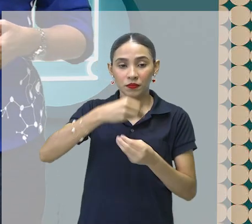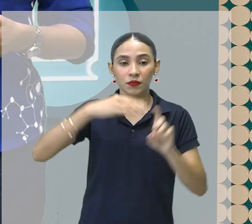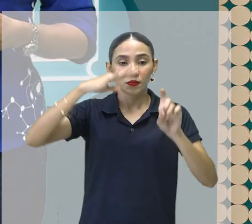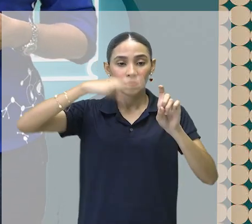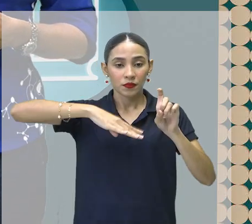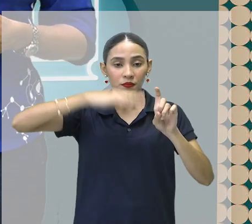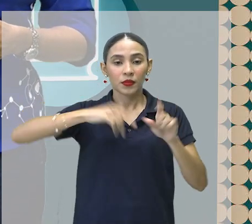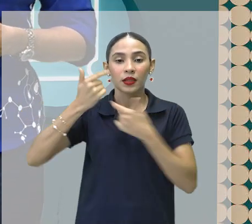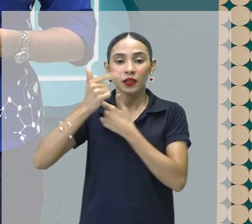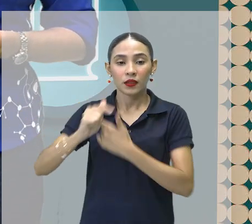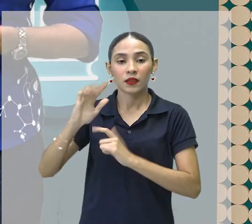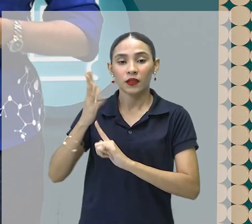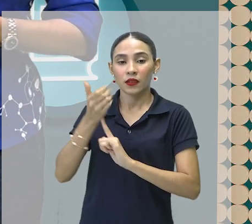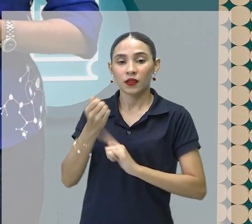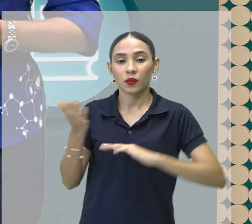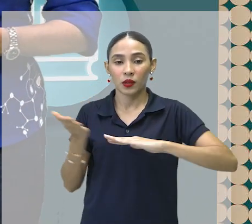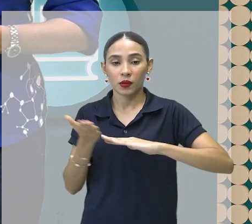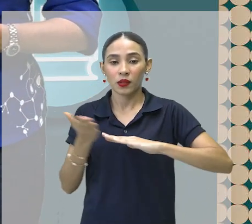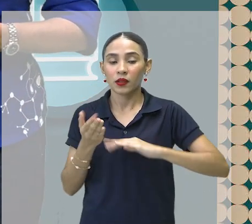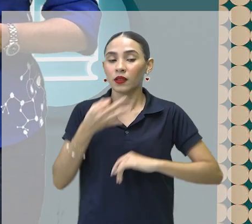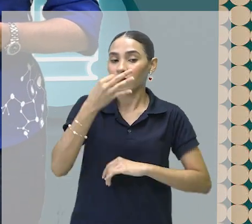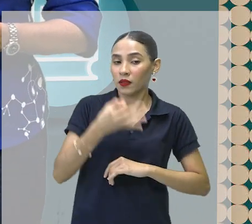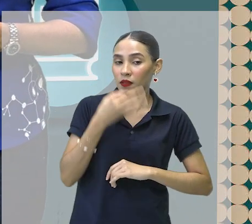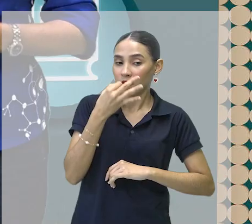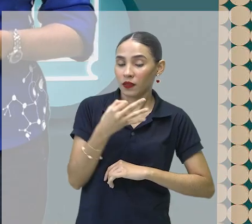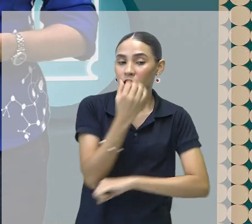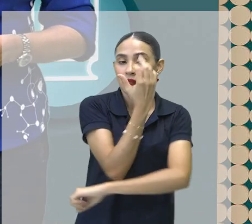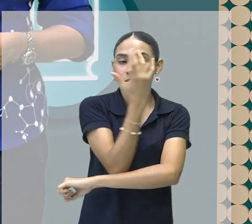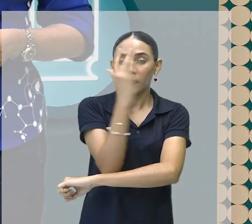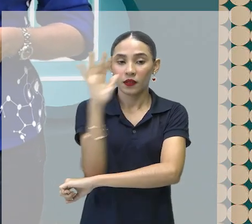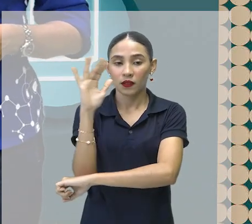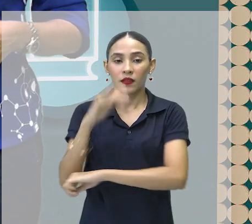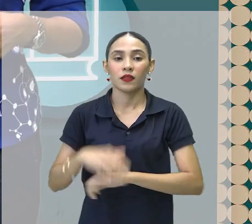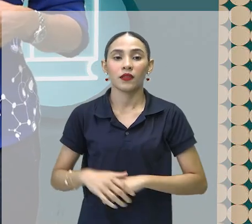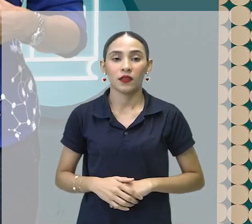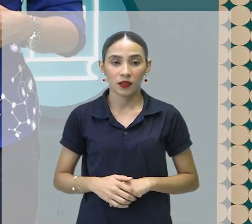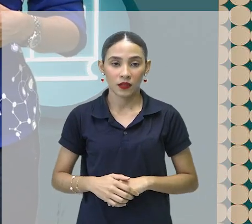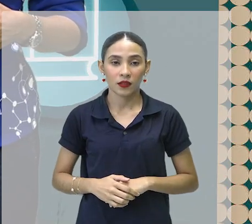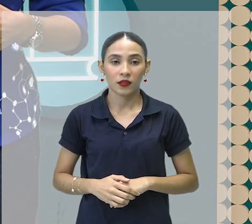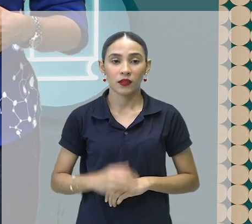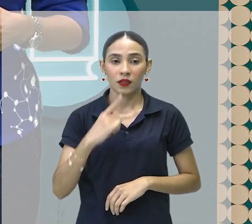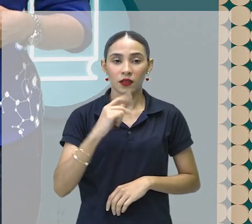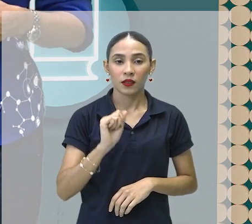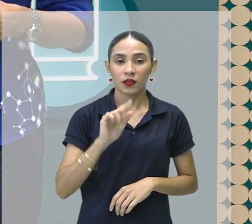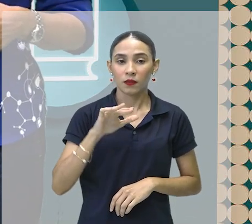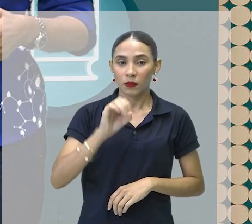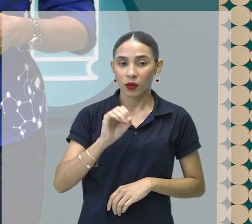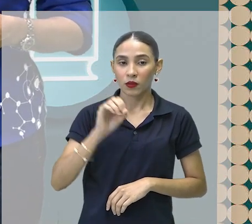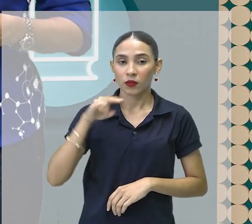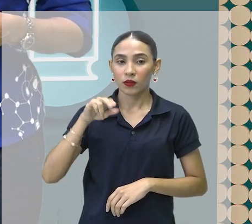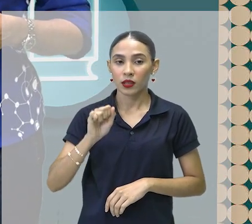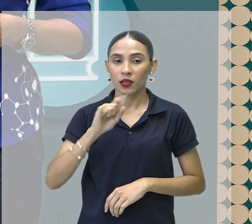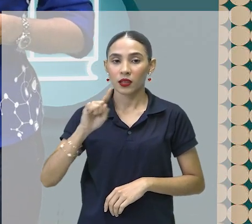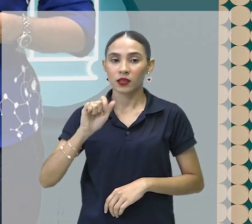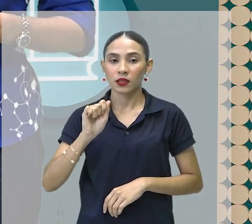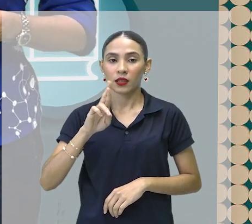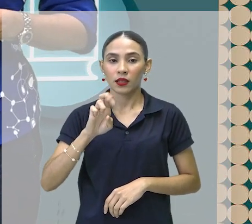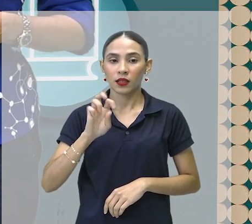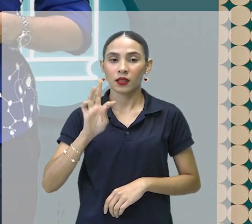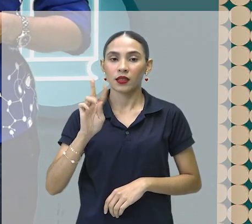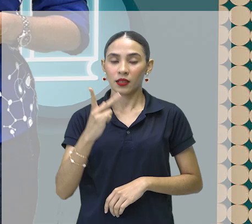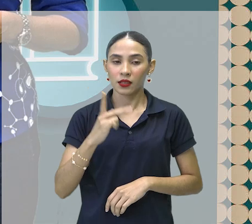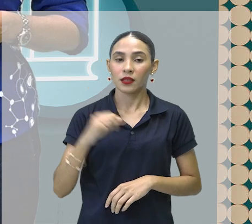ancestral com arte contemporânea e crítica ambiental. Paulo Nazaré, também brasileiro,